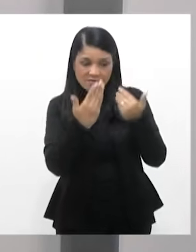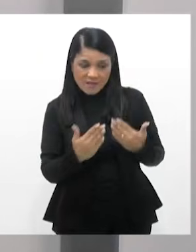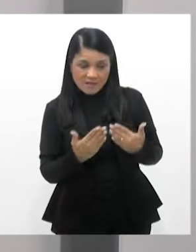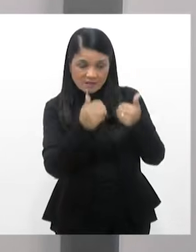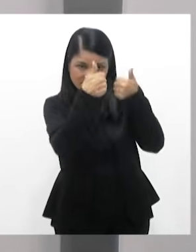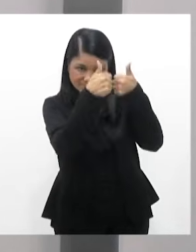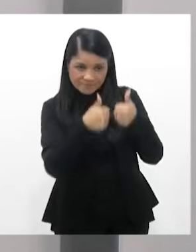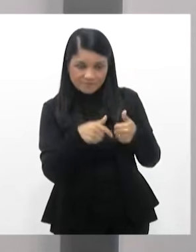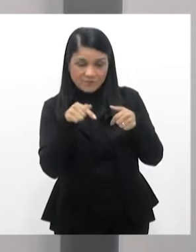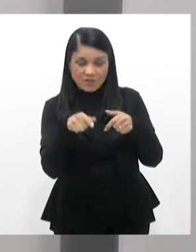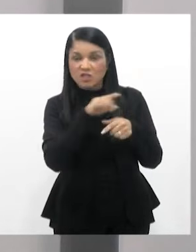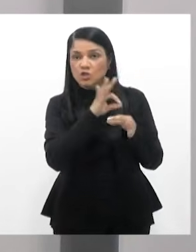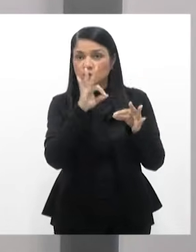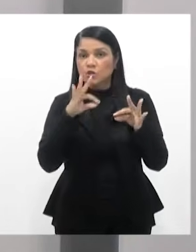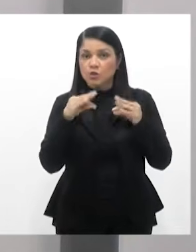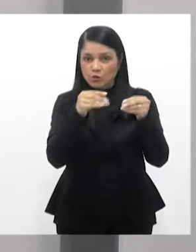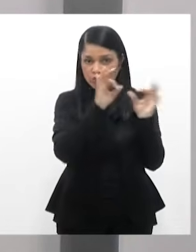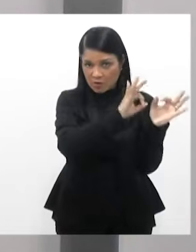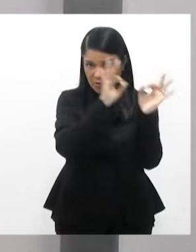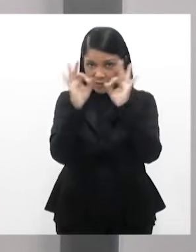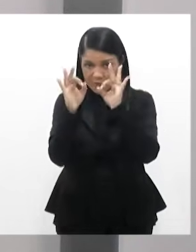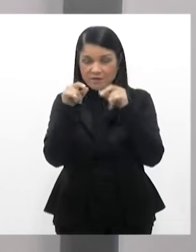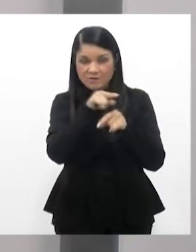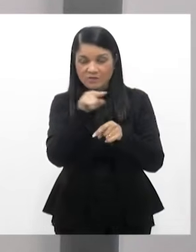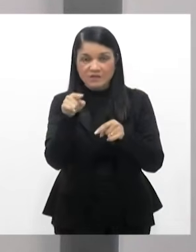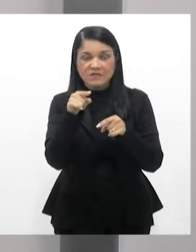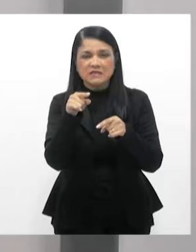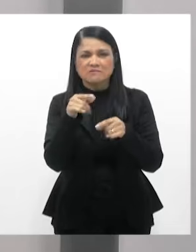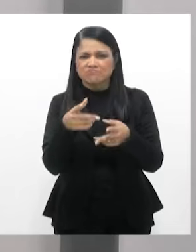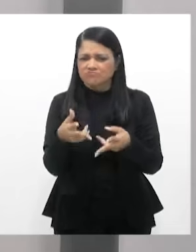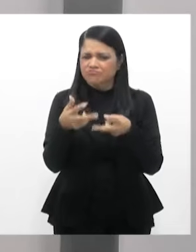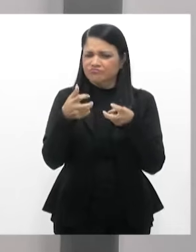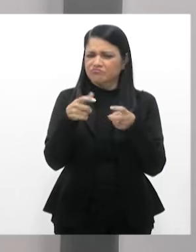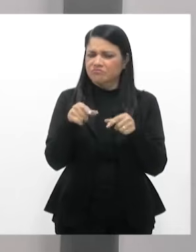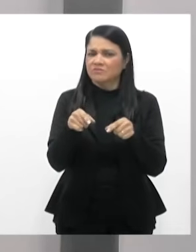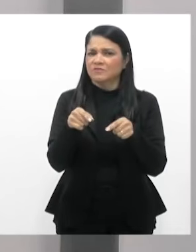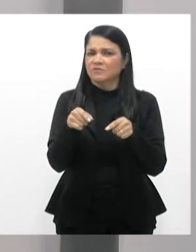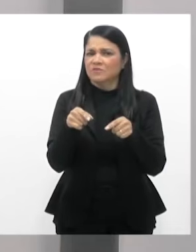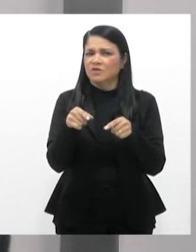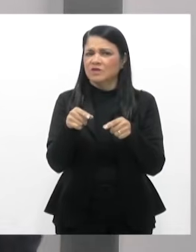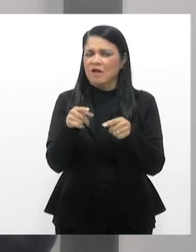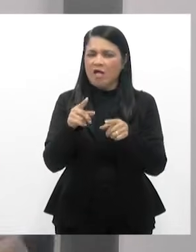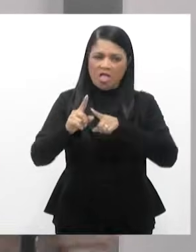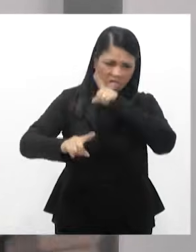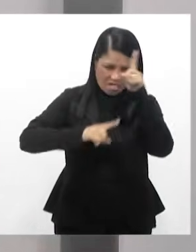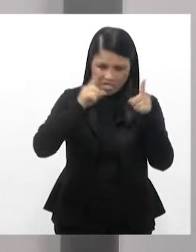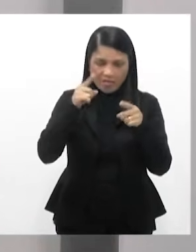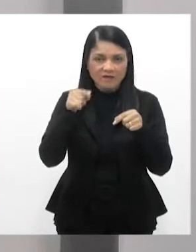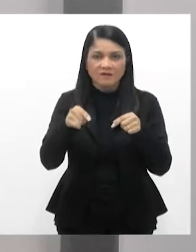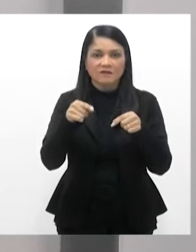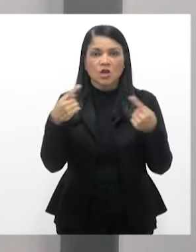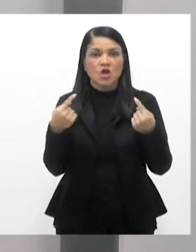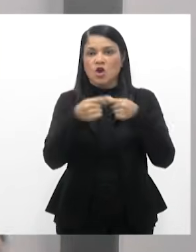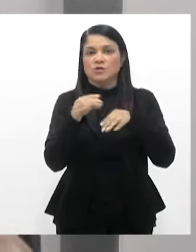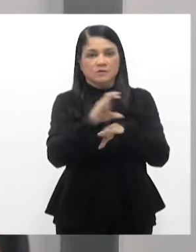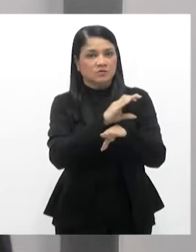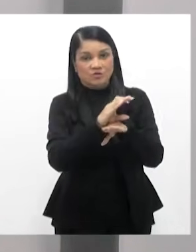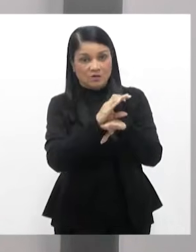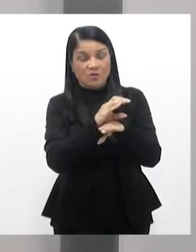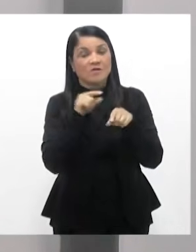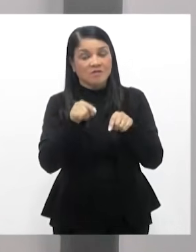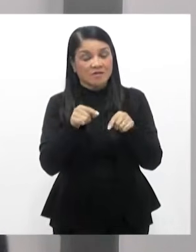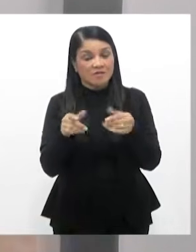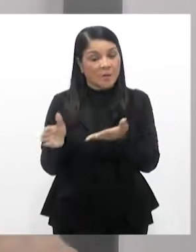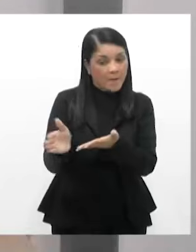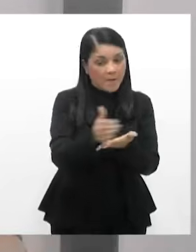nos acompanham não tenham a impressão que está sendo feito algo a arrepio flagrante da Constituição. Estão sendo